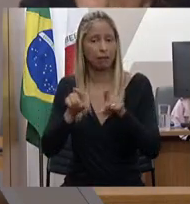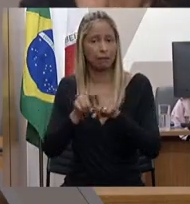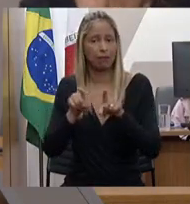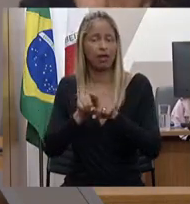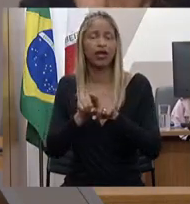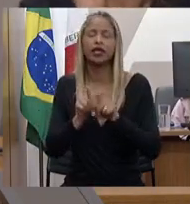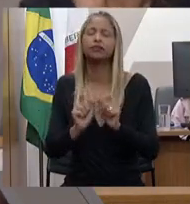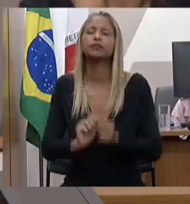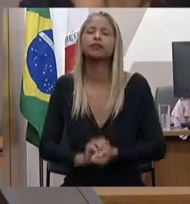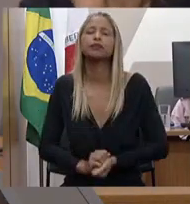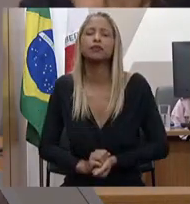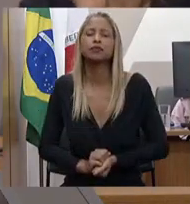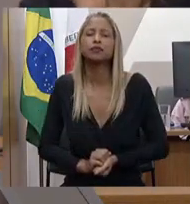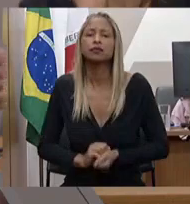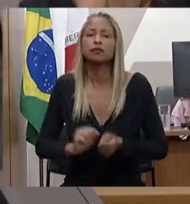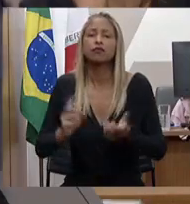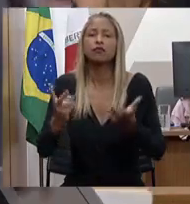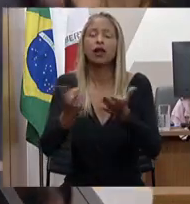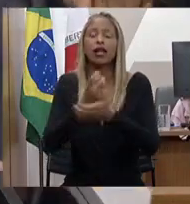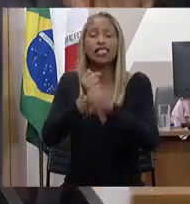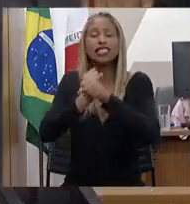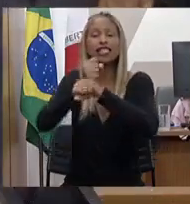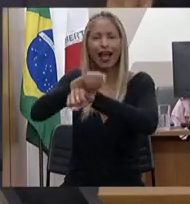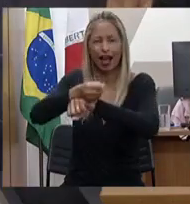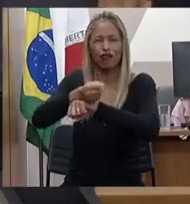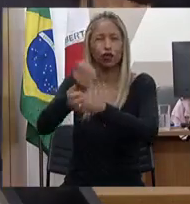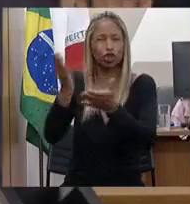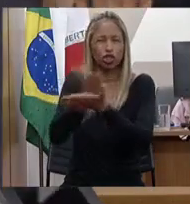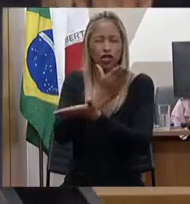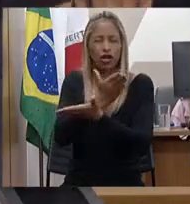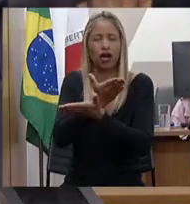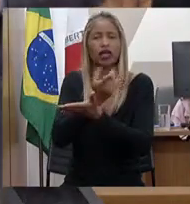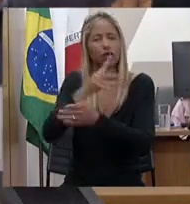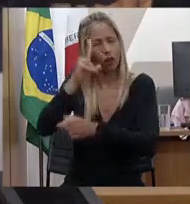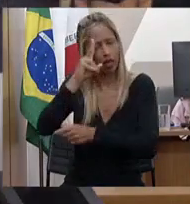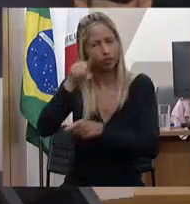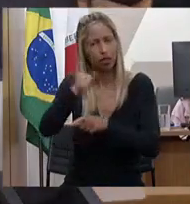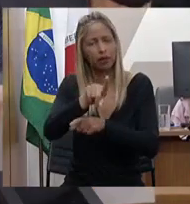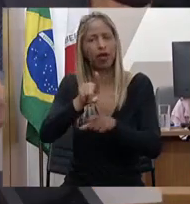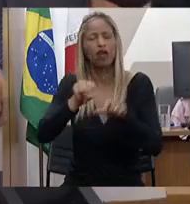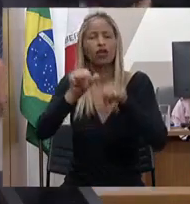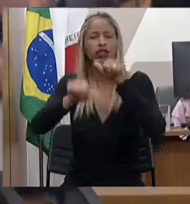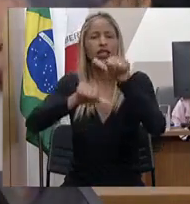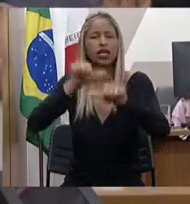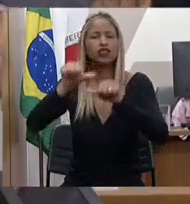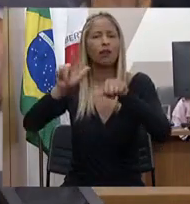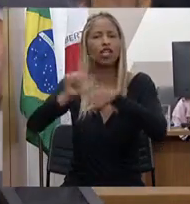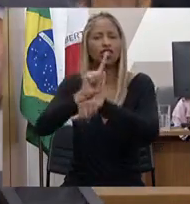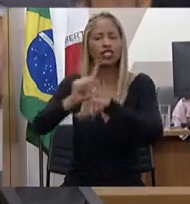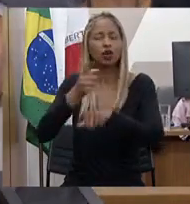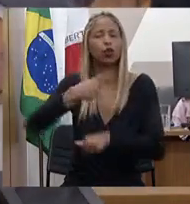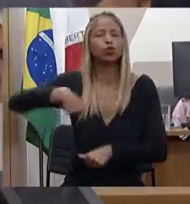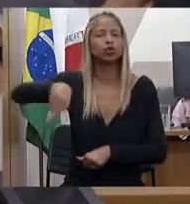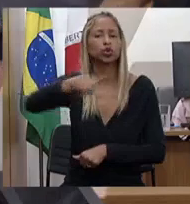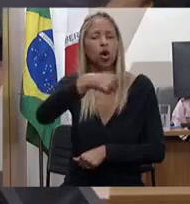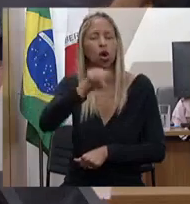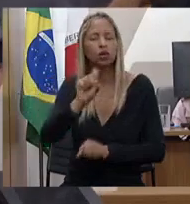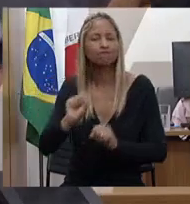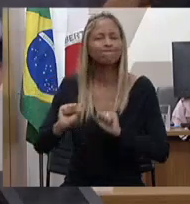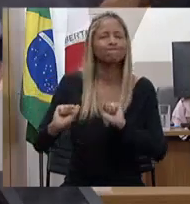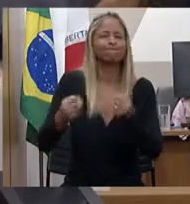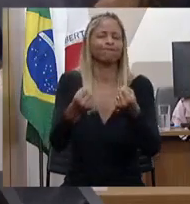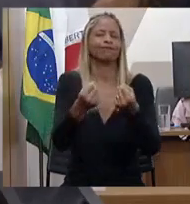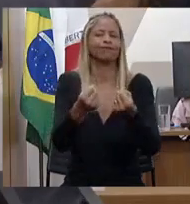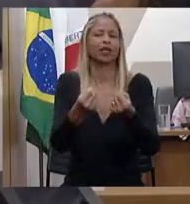de do combate ao trabalho escravo e que eu reforço aqui e eu vou transformar Essa gestão Nossa no empenho Grande